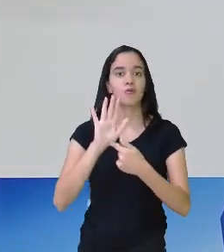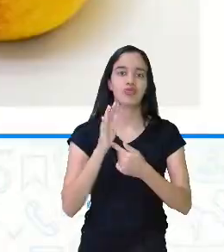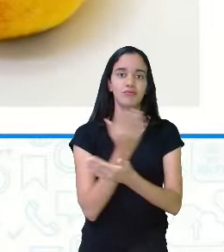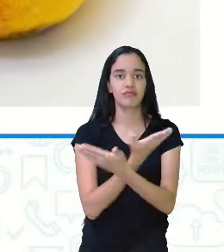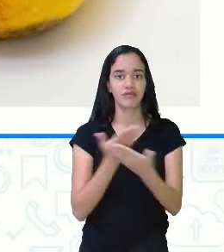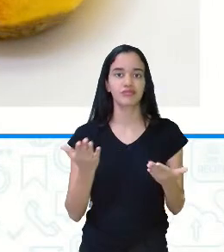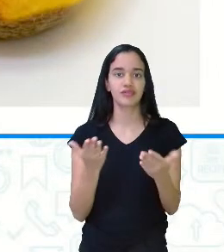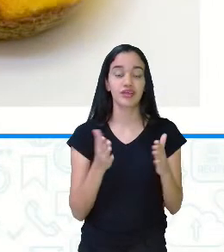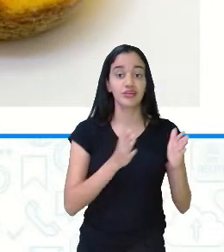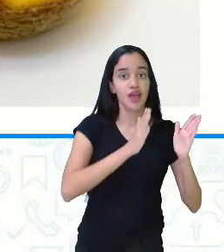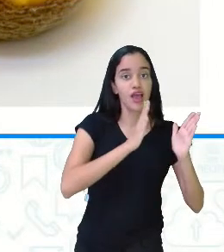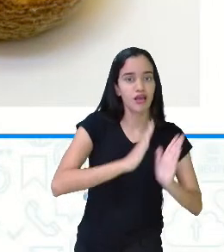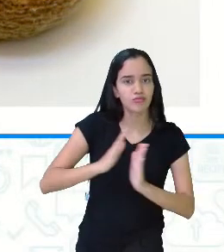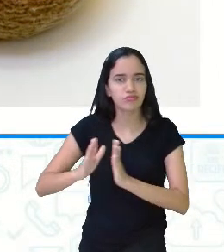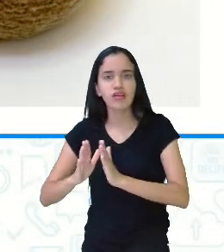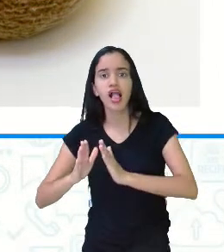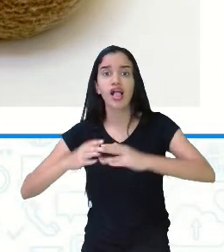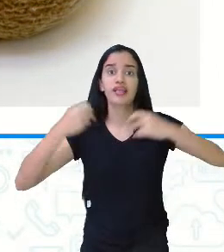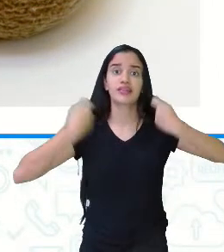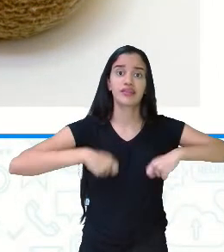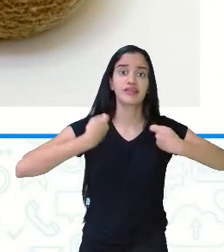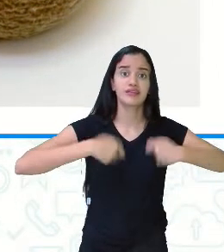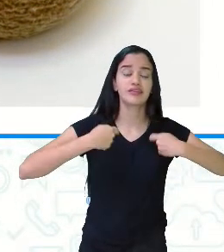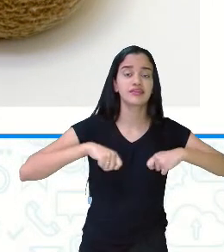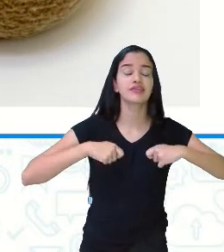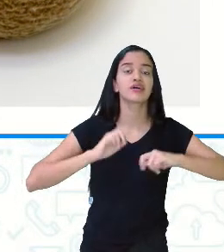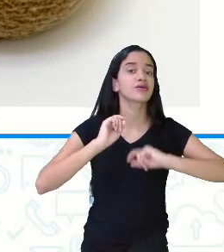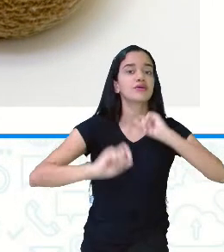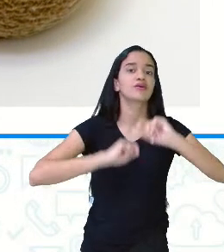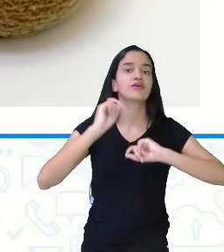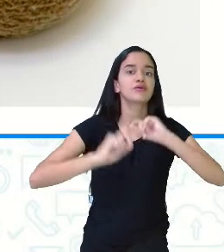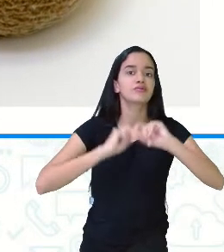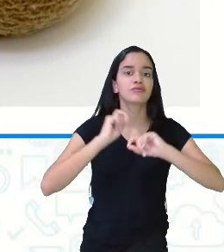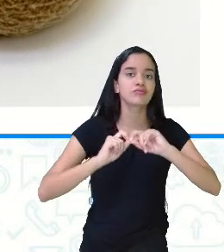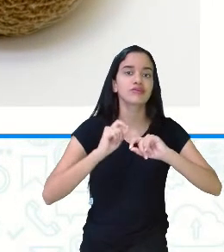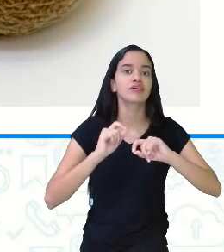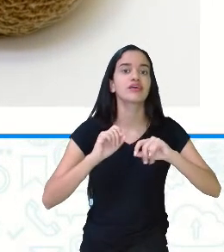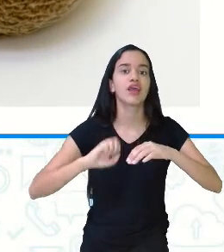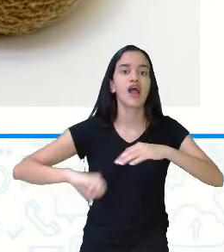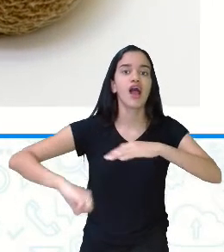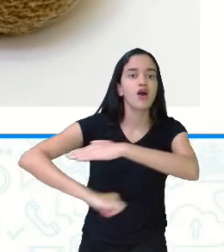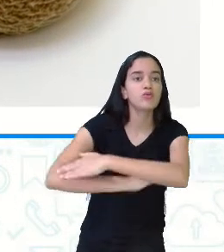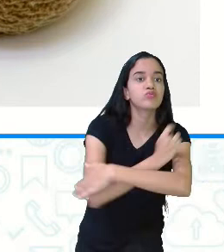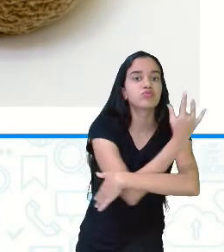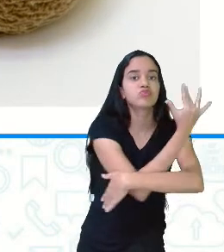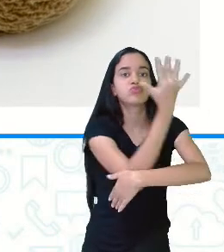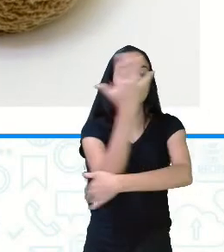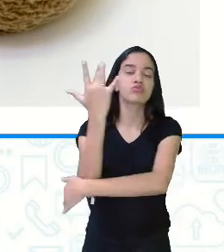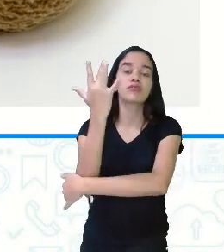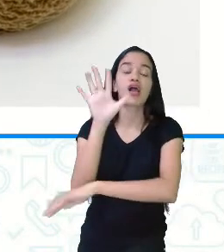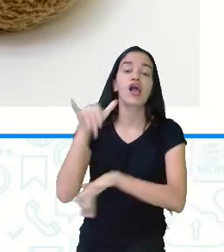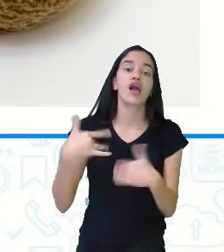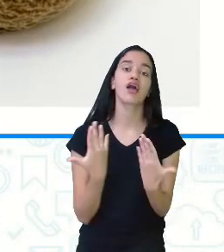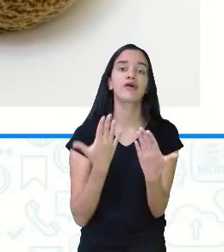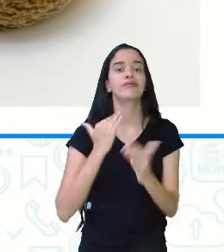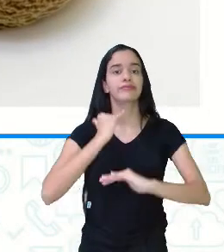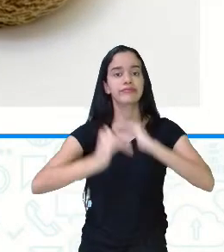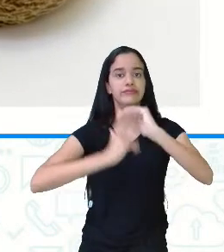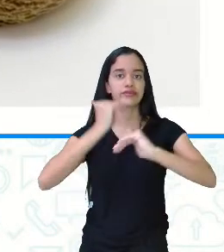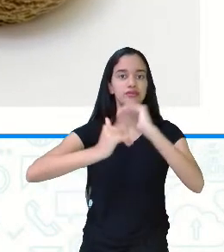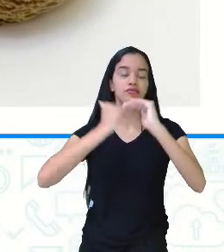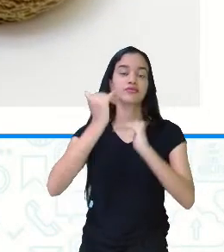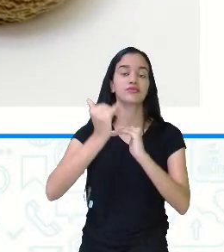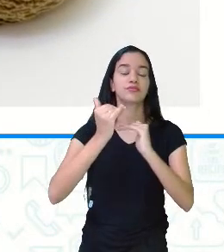que este processo é necessário para fornecer aos ecossistemas os compostos necessários ao desenvolvimento